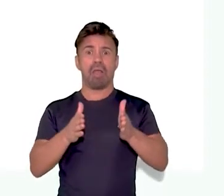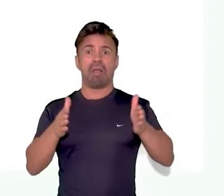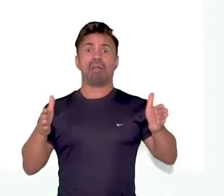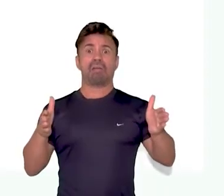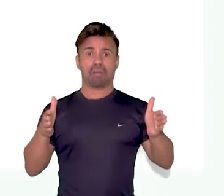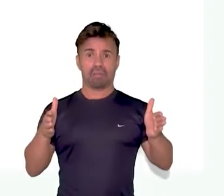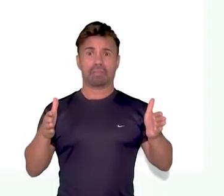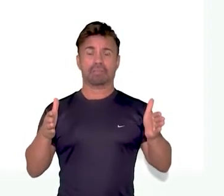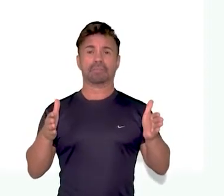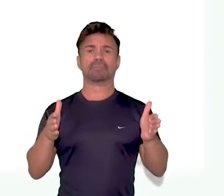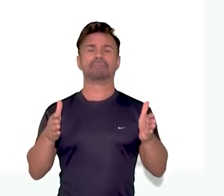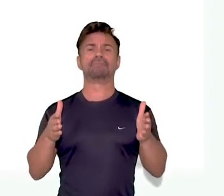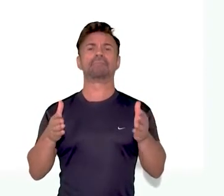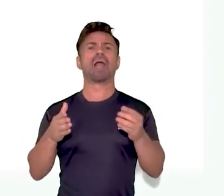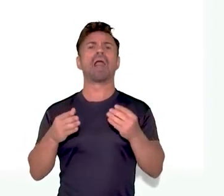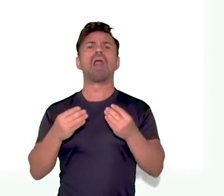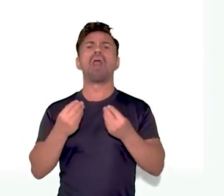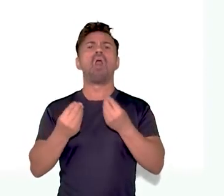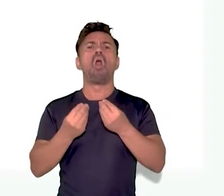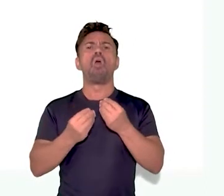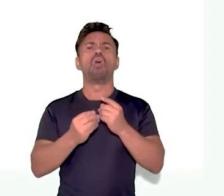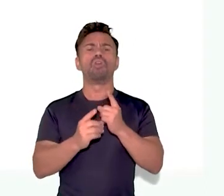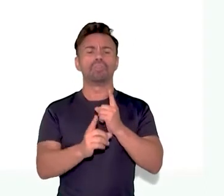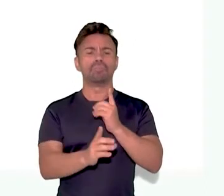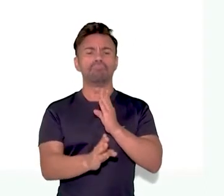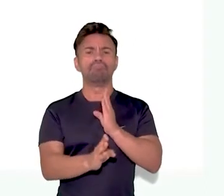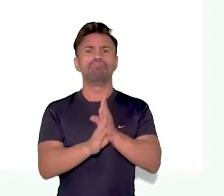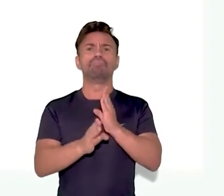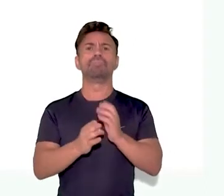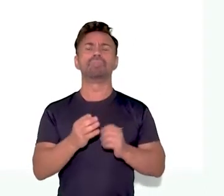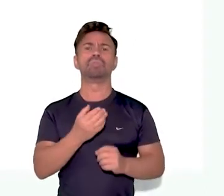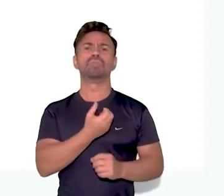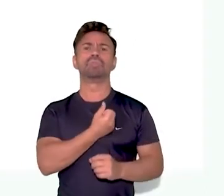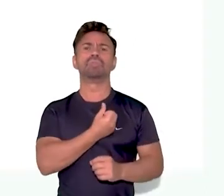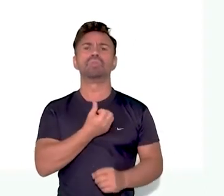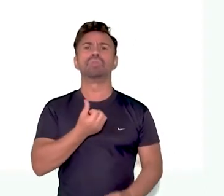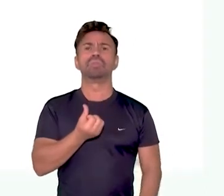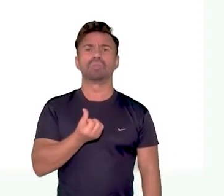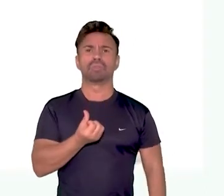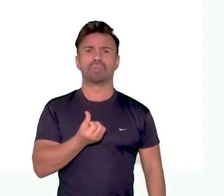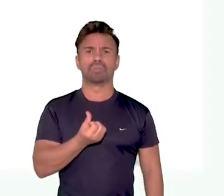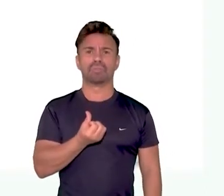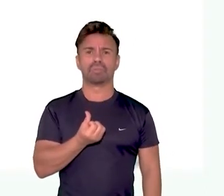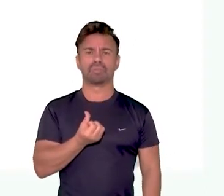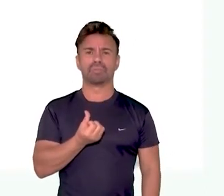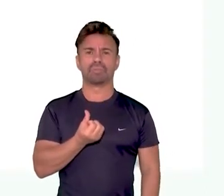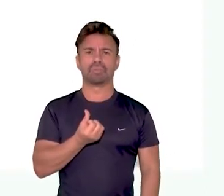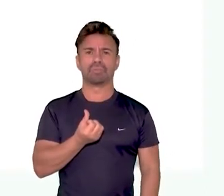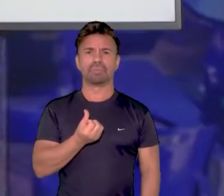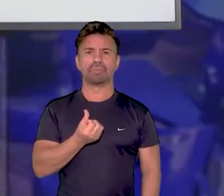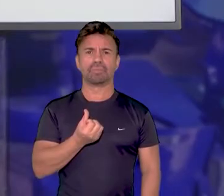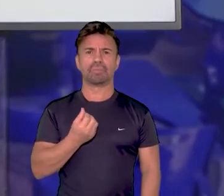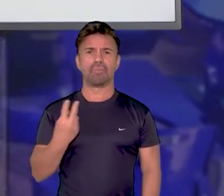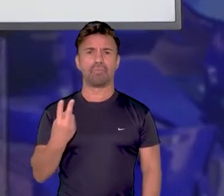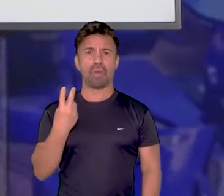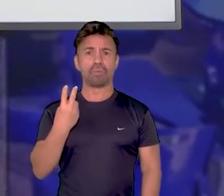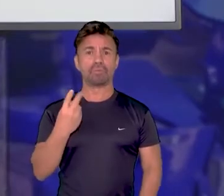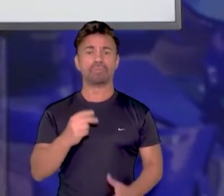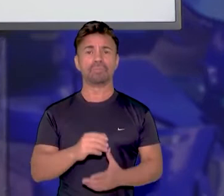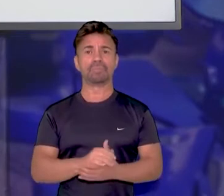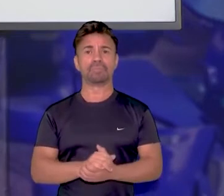grande para determinar onde se encontra o algarismo 6 o valor posicional do algarismo